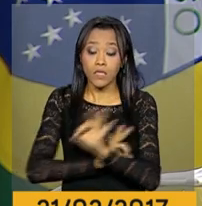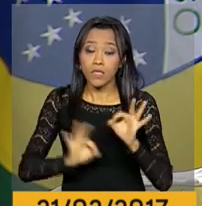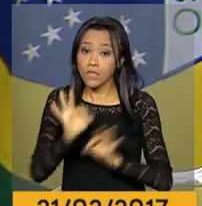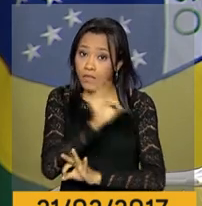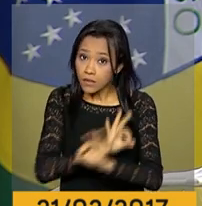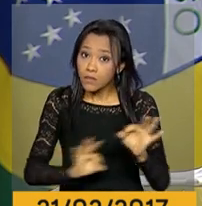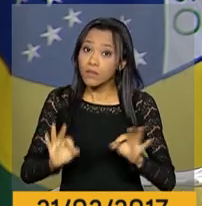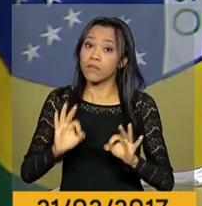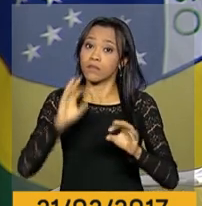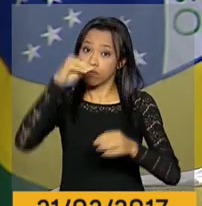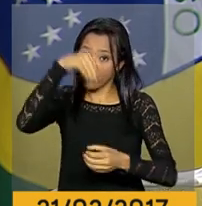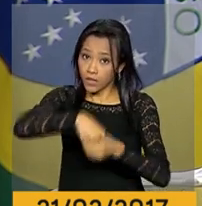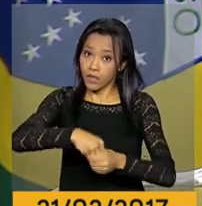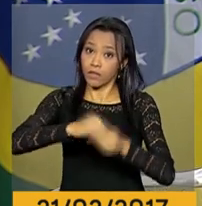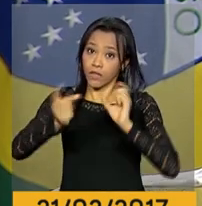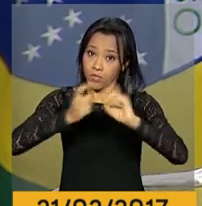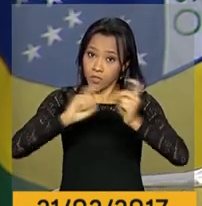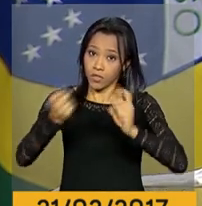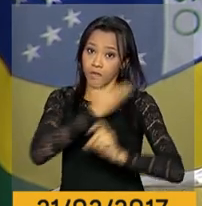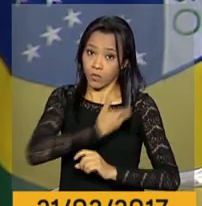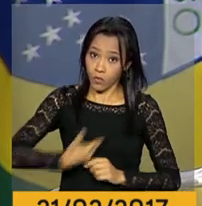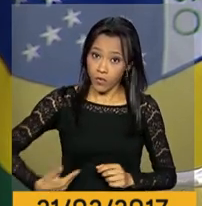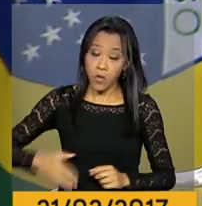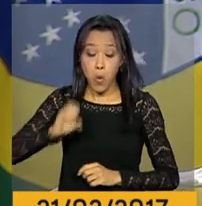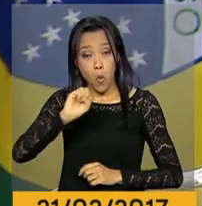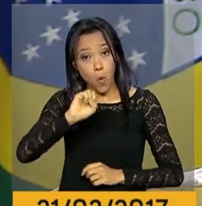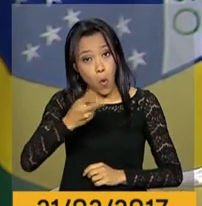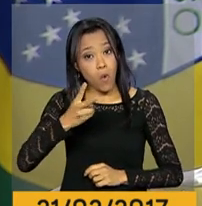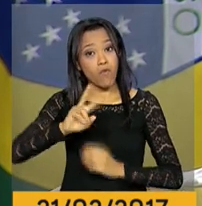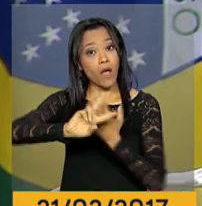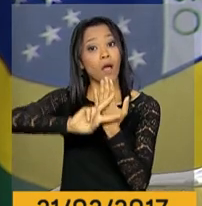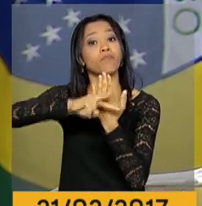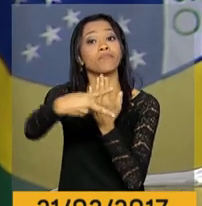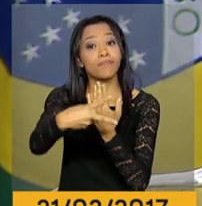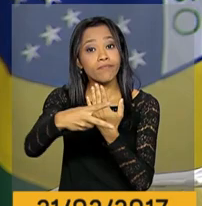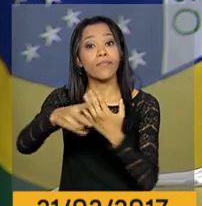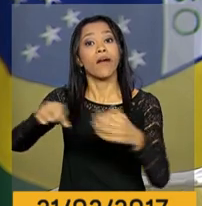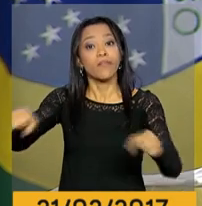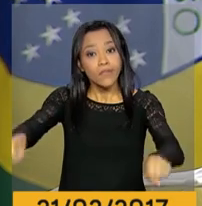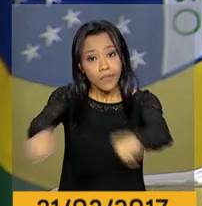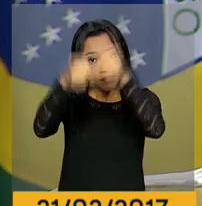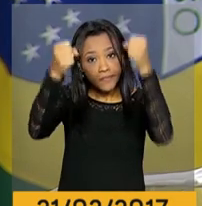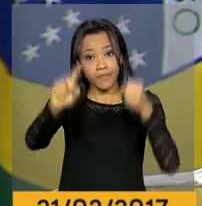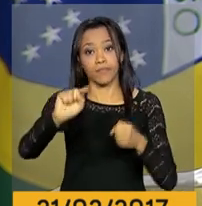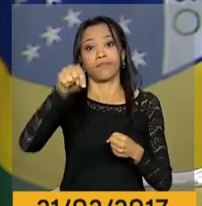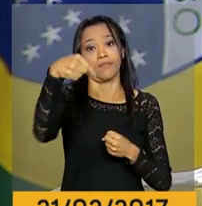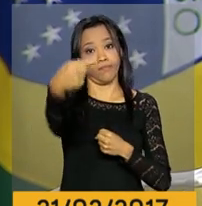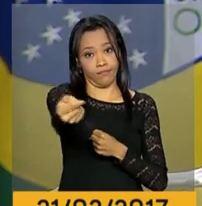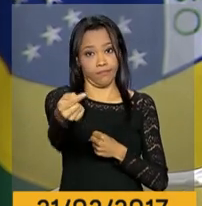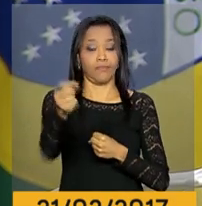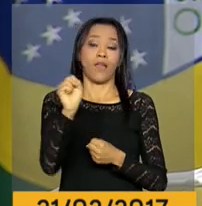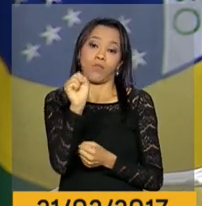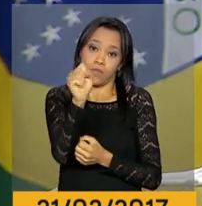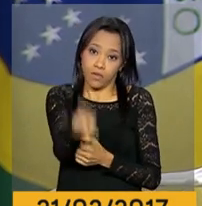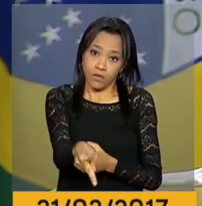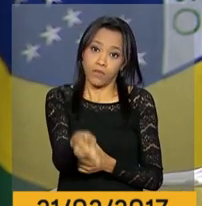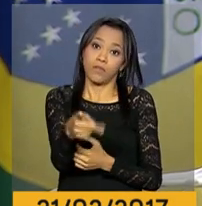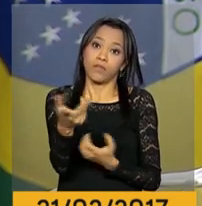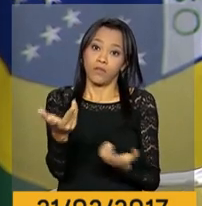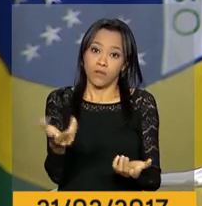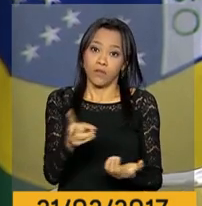previdenciária Ou você tem mais adiante um desastre no setor Previdenciário Como de resto vem se